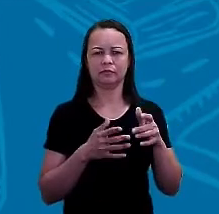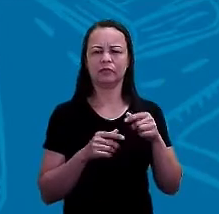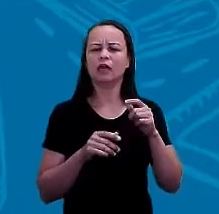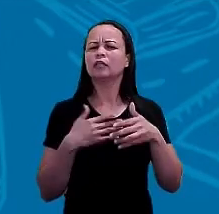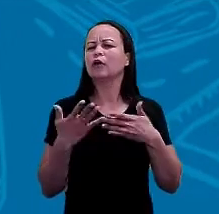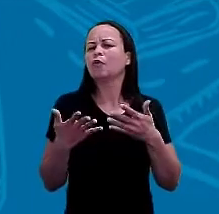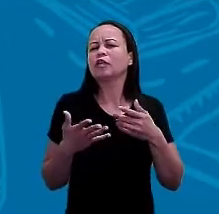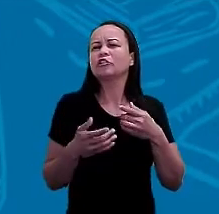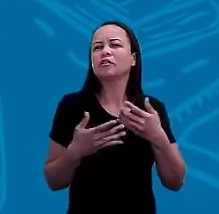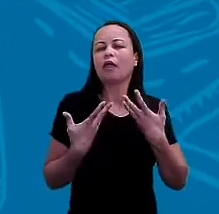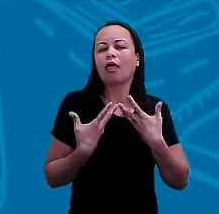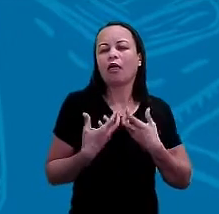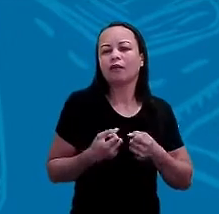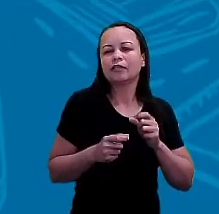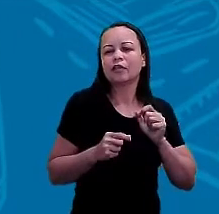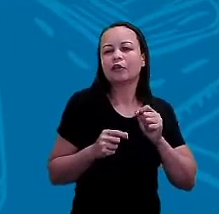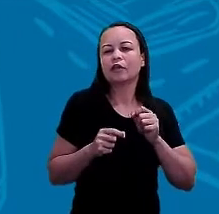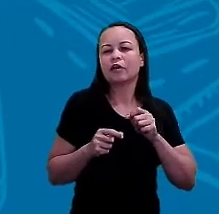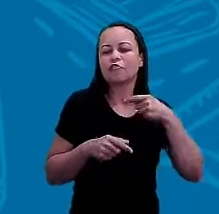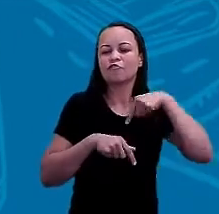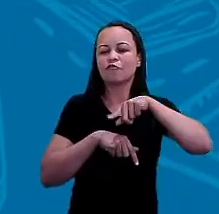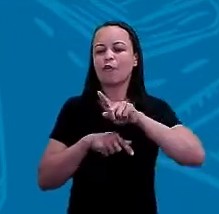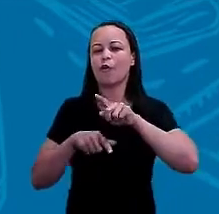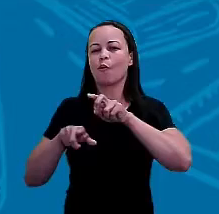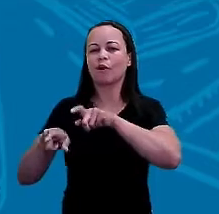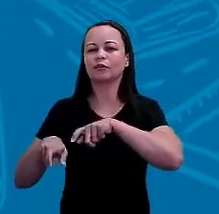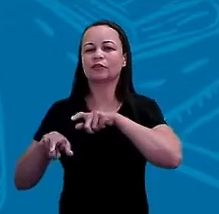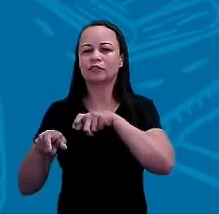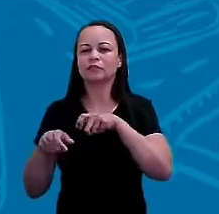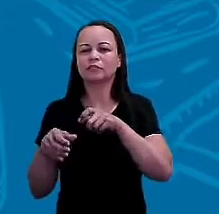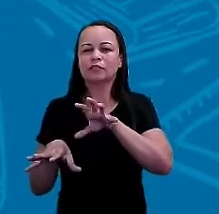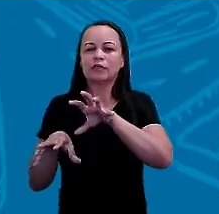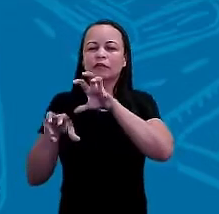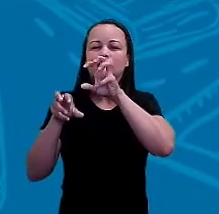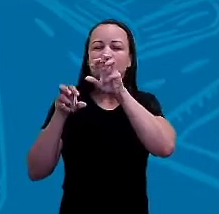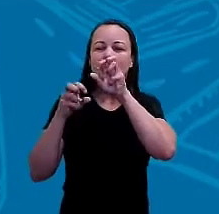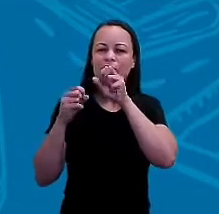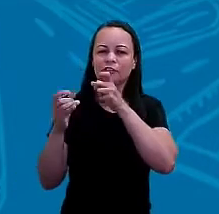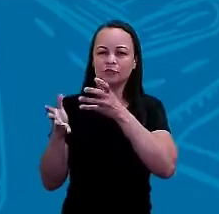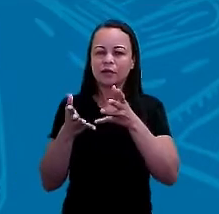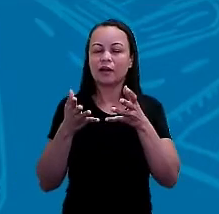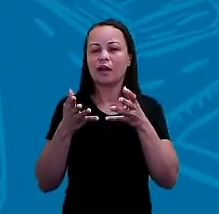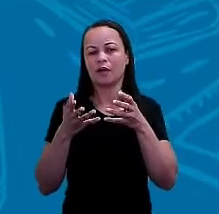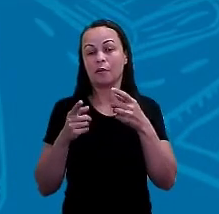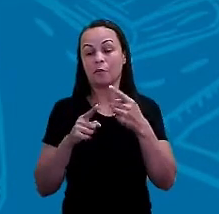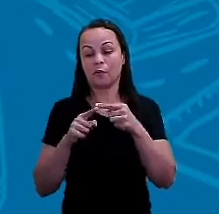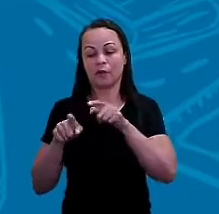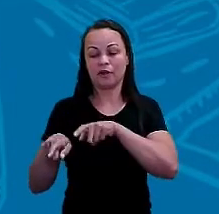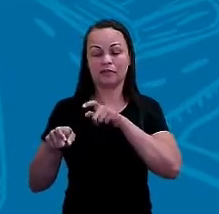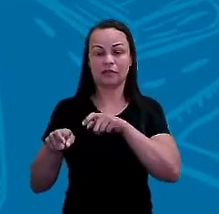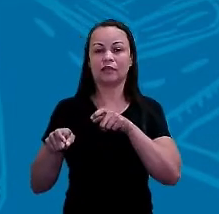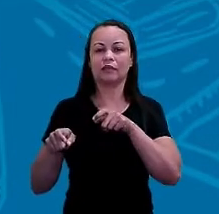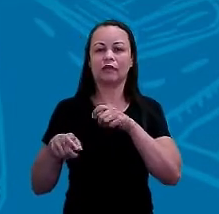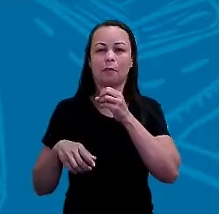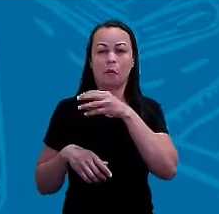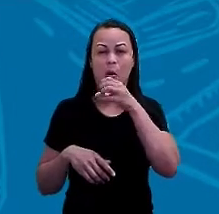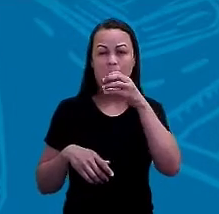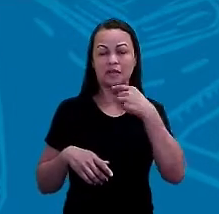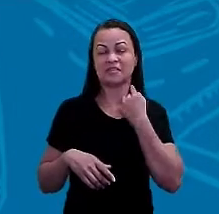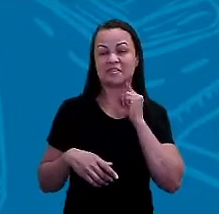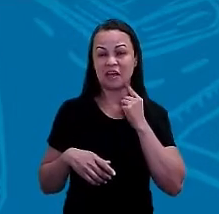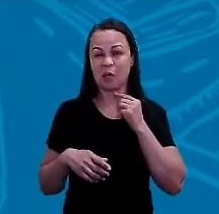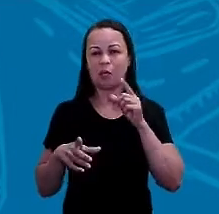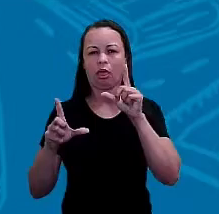para o campo, vou para a zona rural, respirar um ar mais limpo. Por quê? Na zona rural a poluição é bem menor. Enquanto